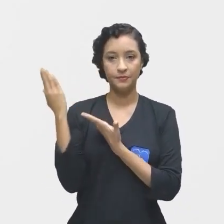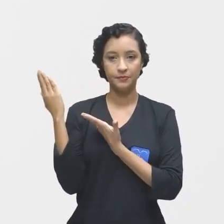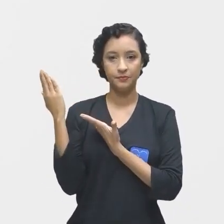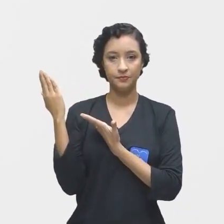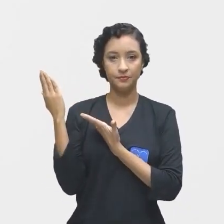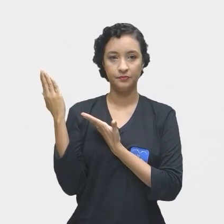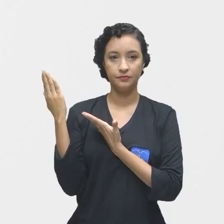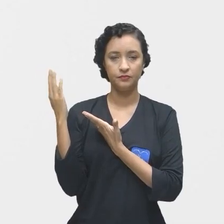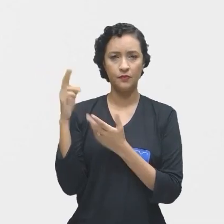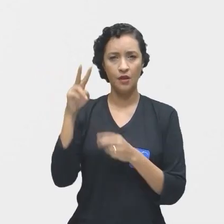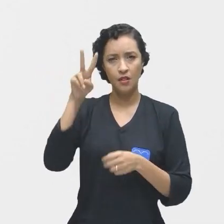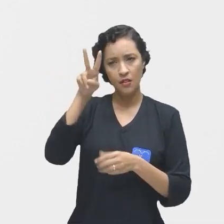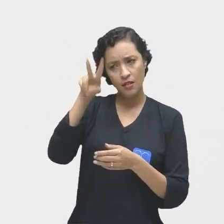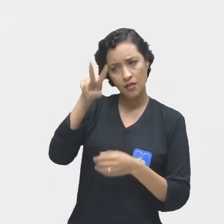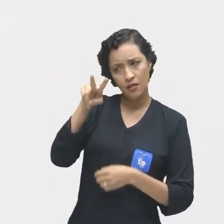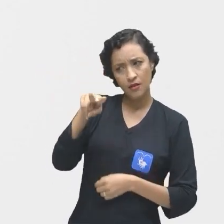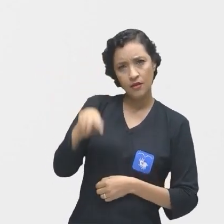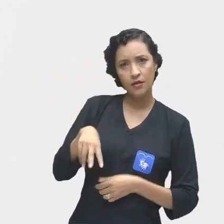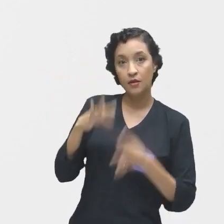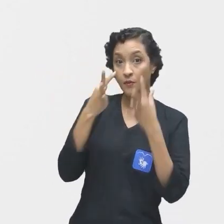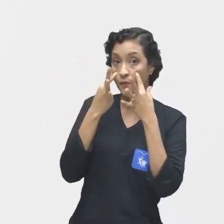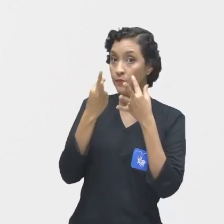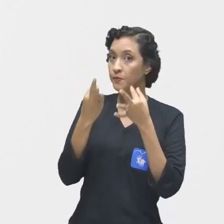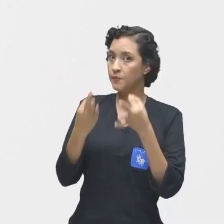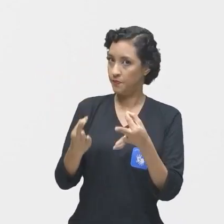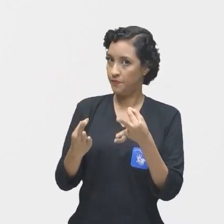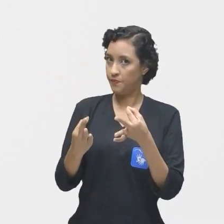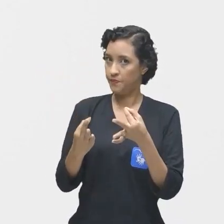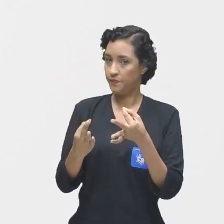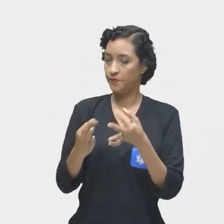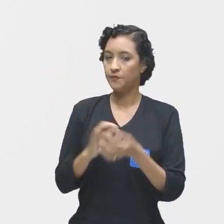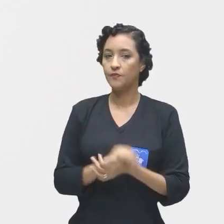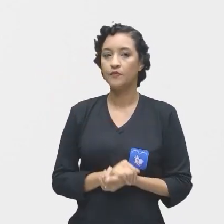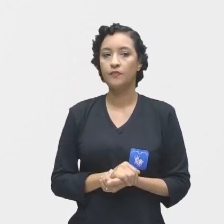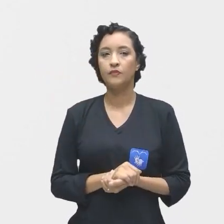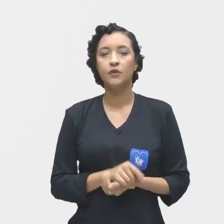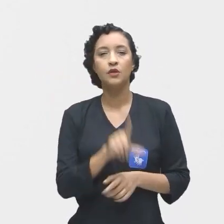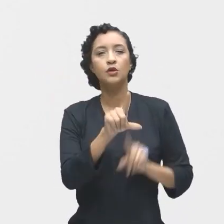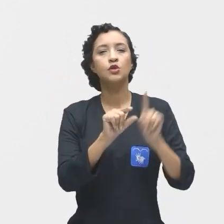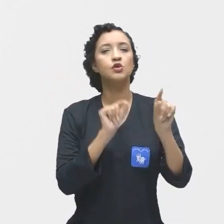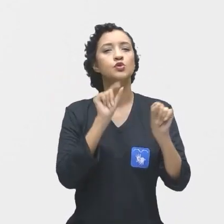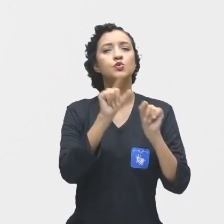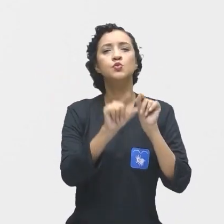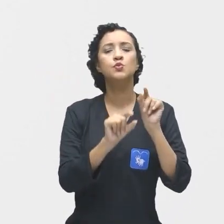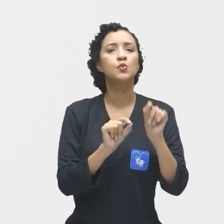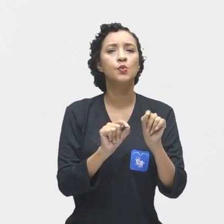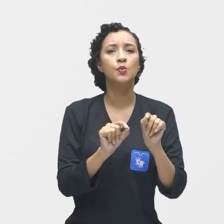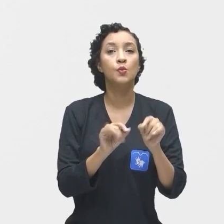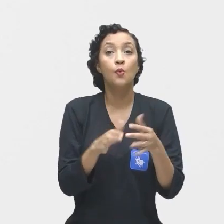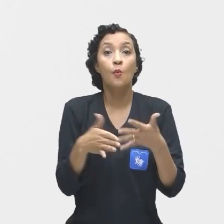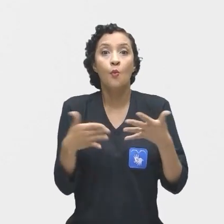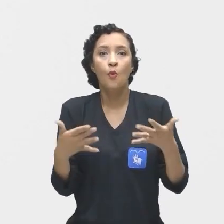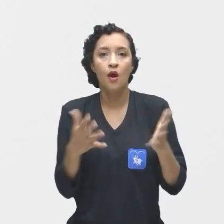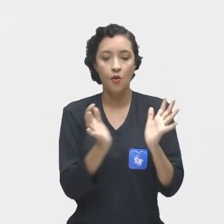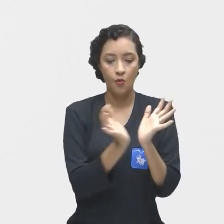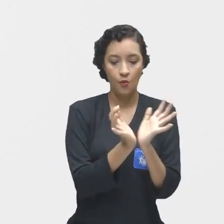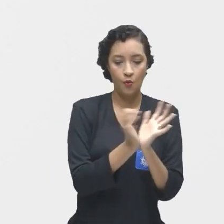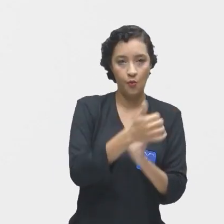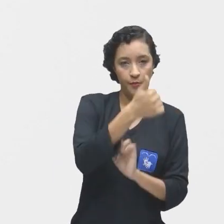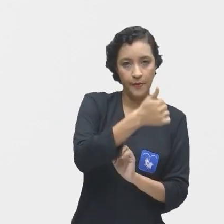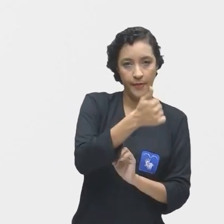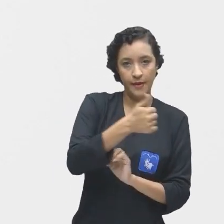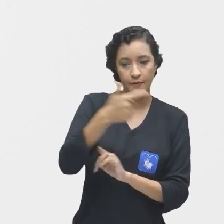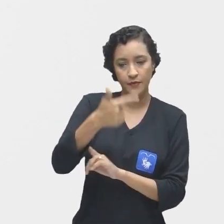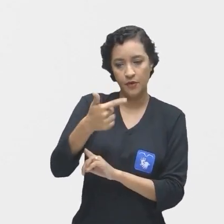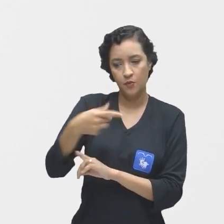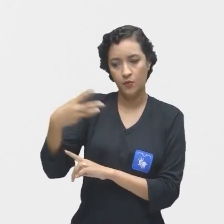Leia com atenção e identifique o setor em que cada personagem trabalha.